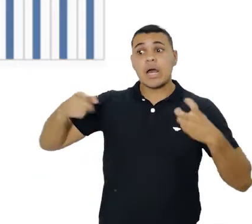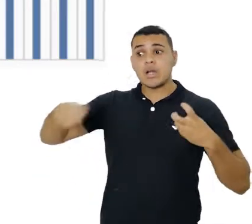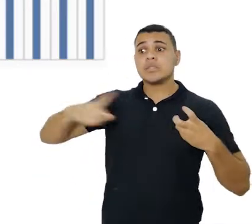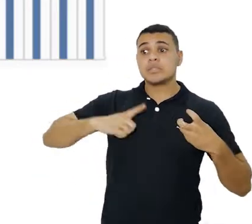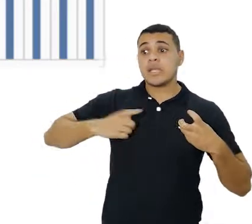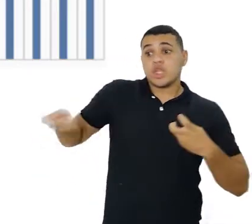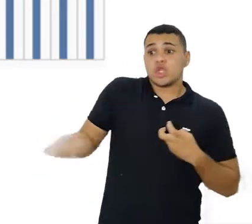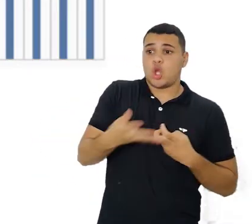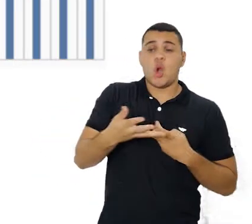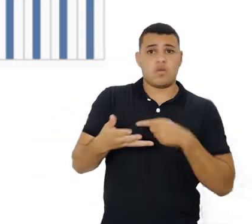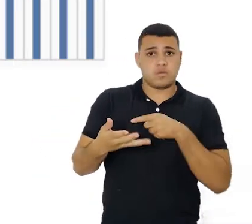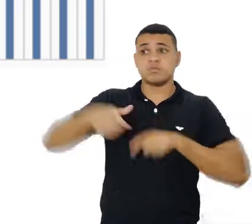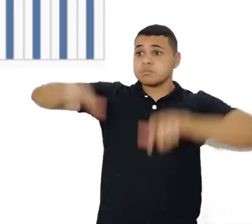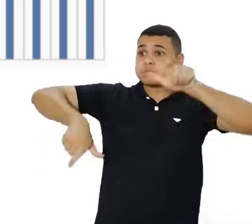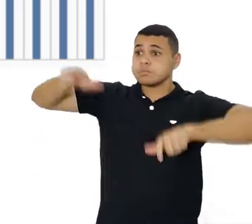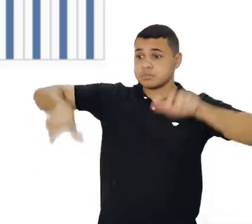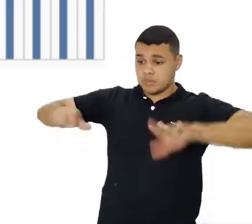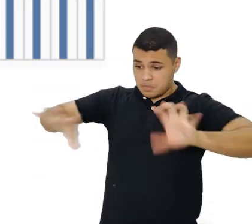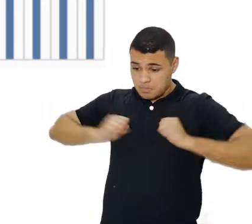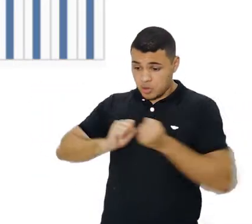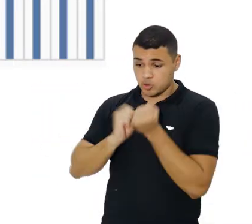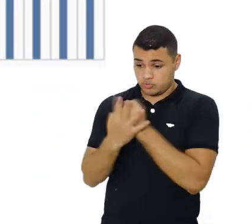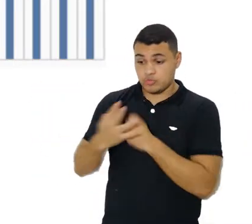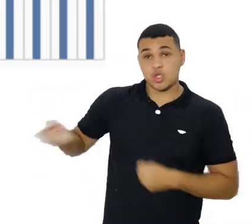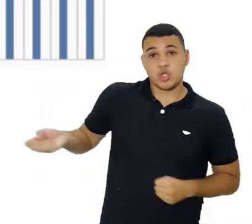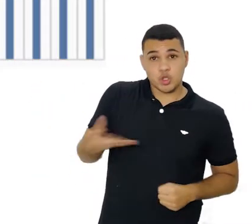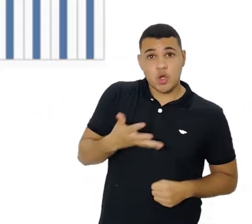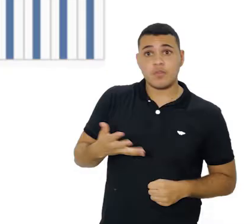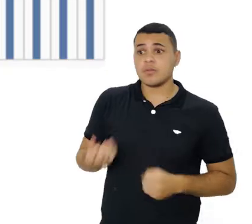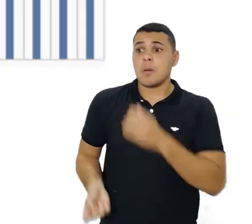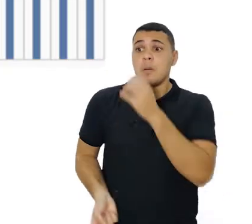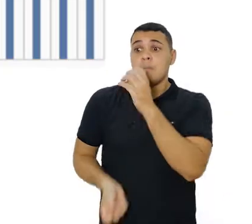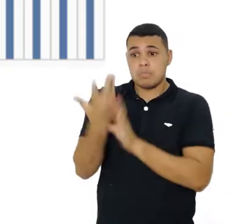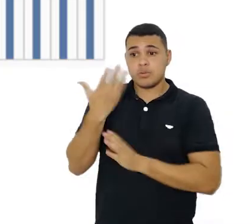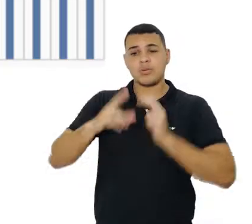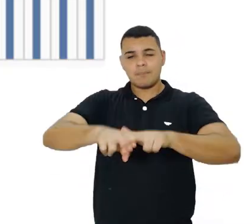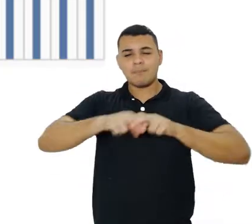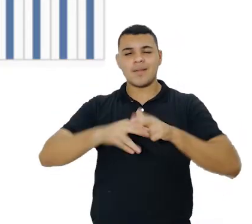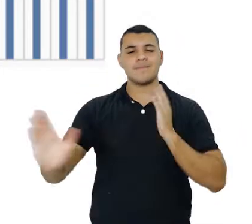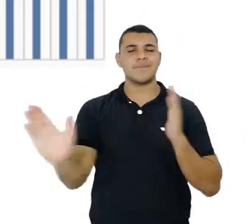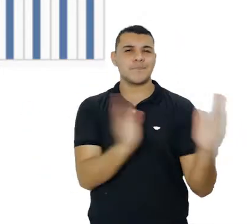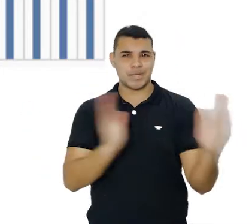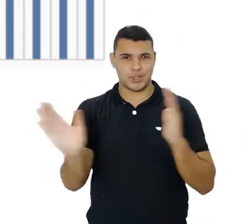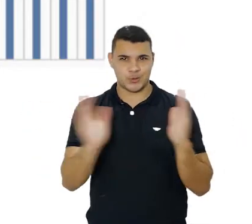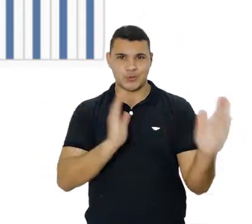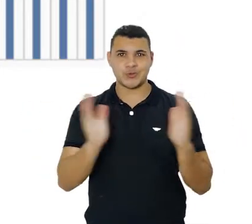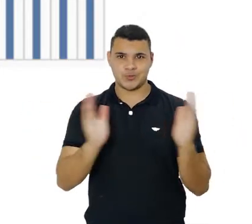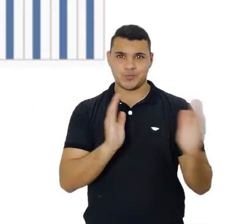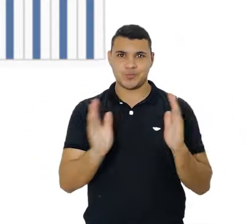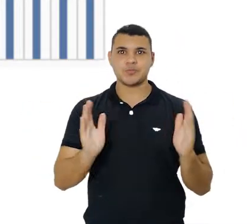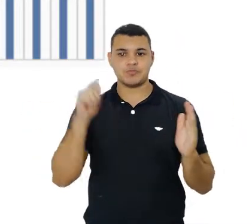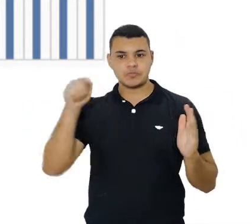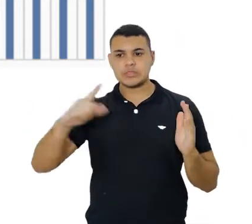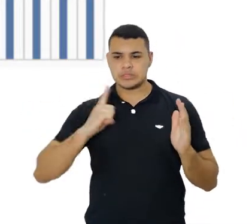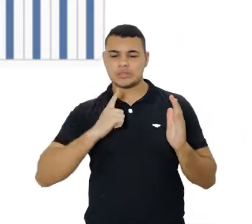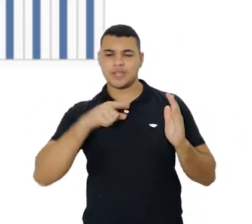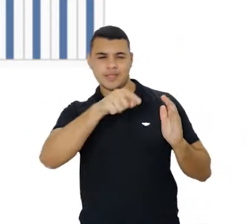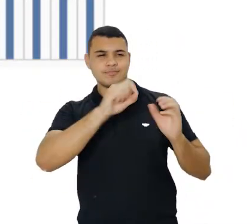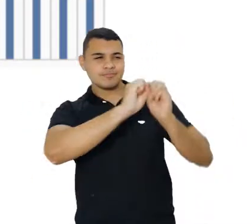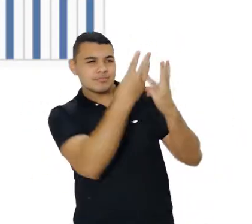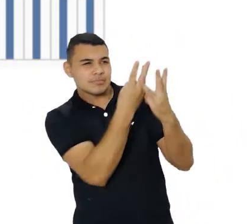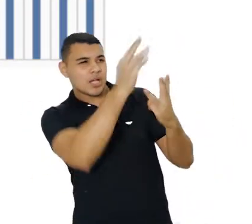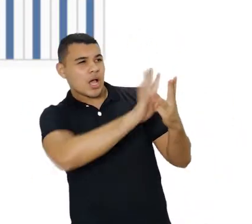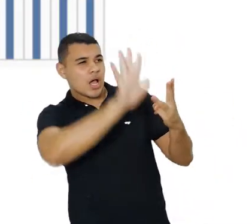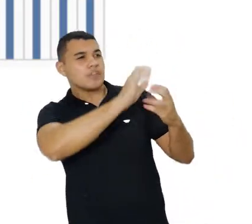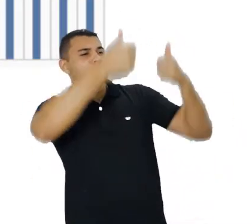são todos casos novos, né? Casos novos que surgiram a cada intervalo de tempo, né, discriminado